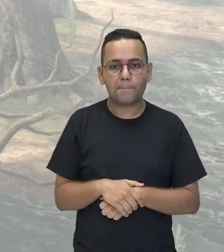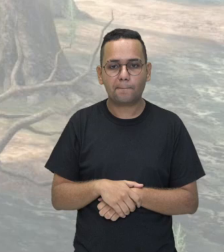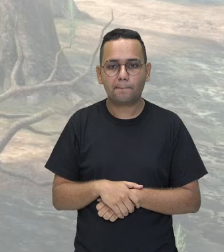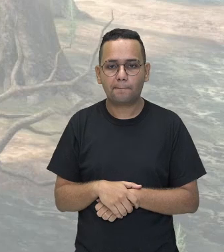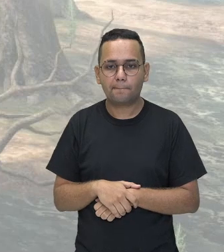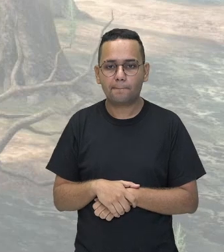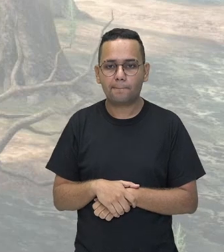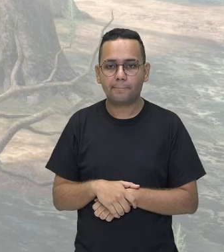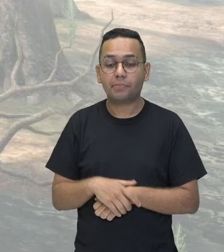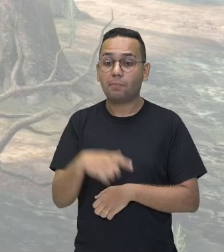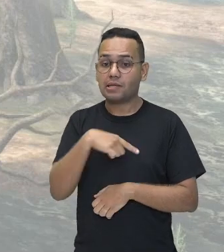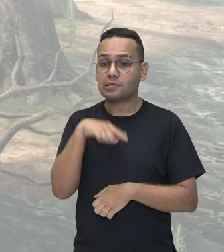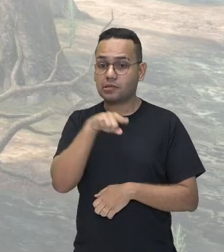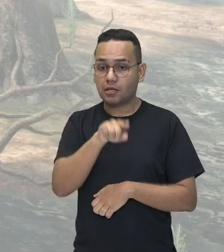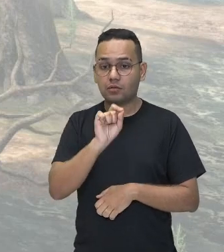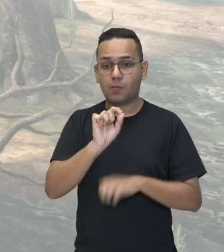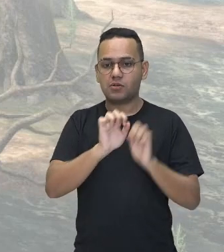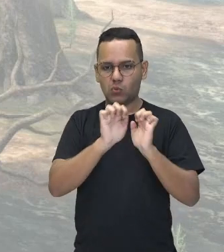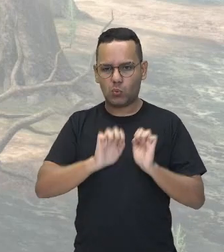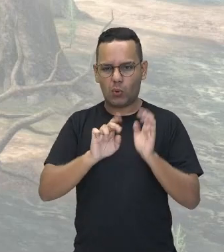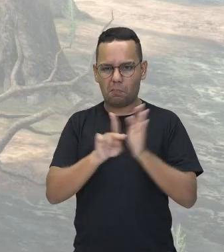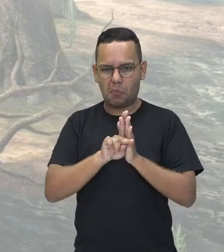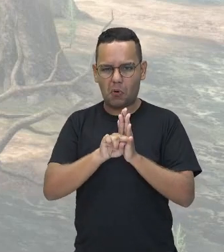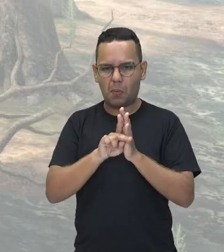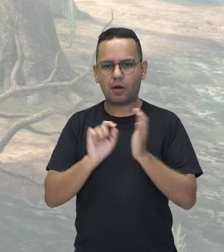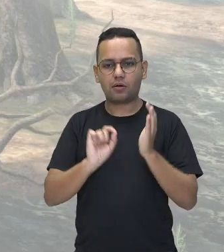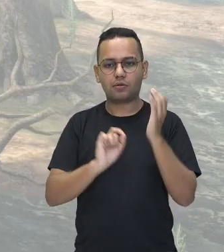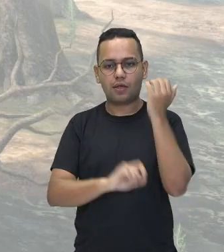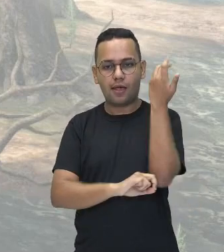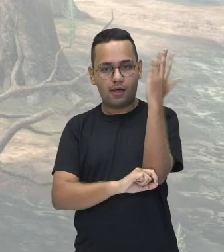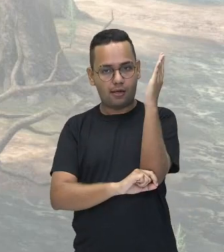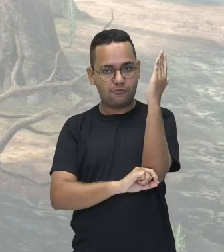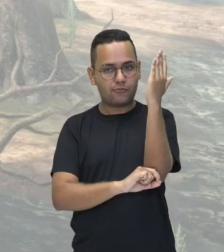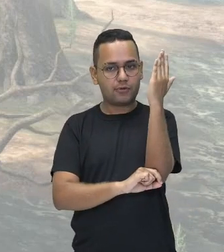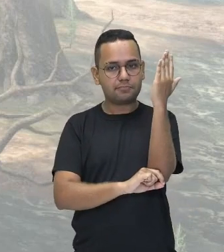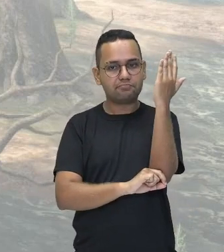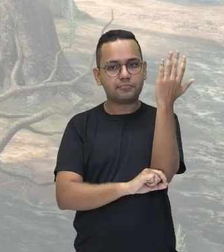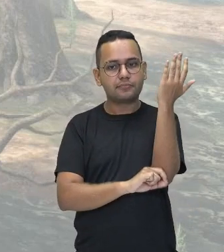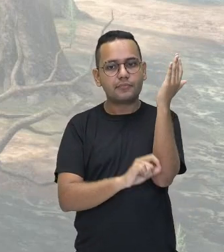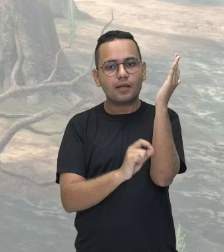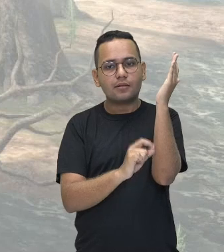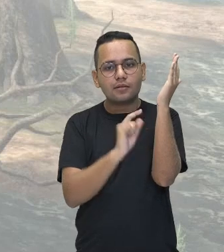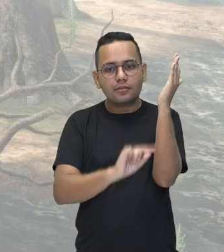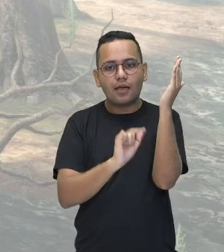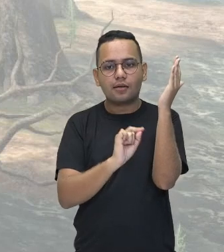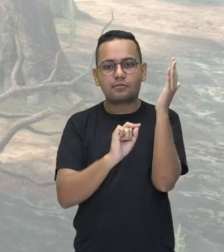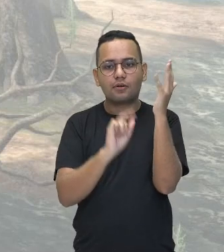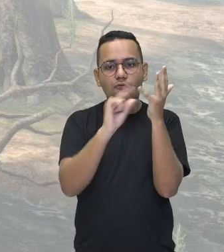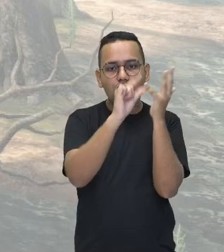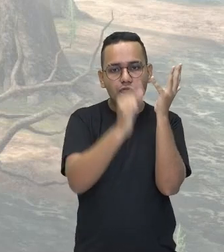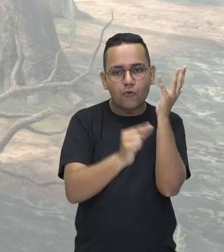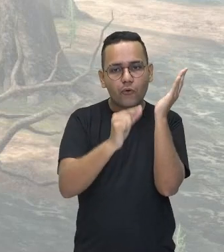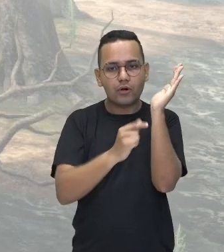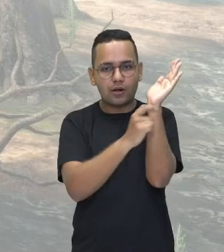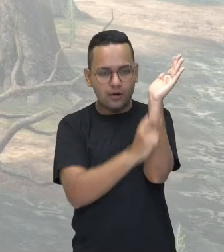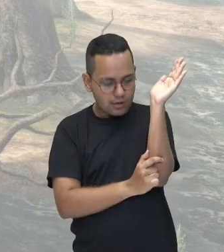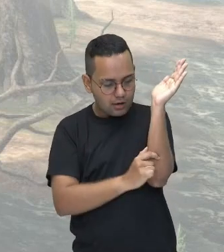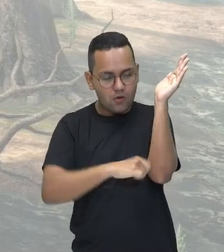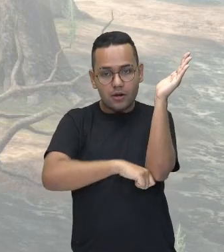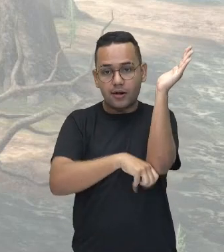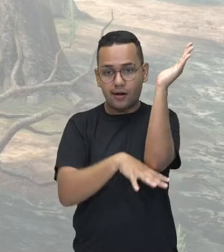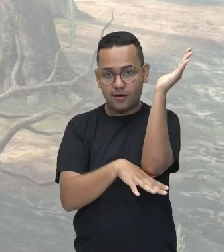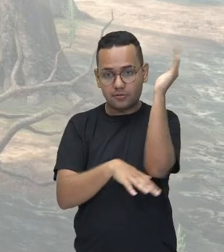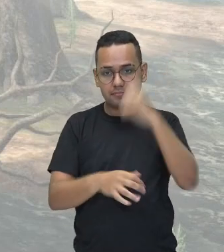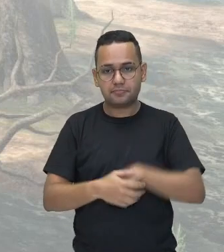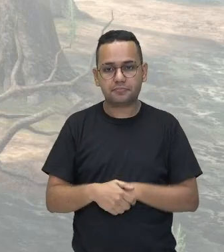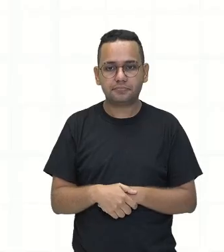de raiz, caule e folha mais desenvolvido quando comparado com as briófitas. E quais são